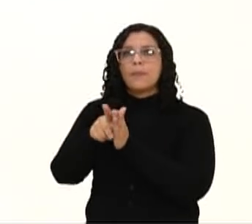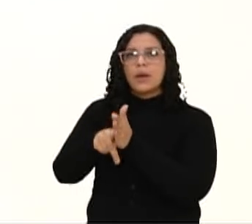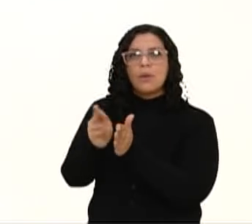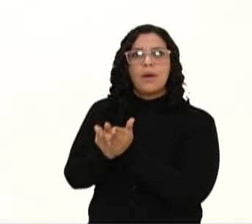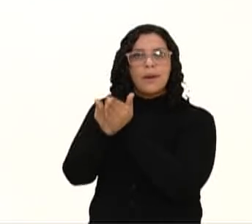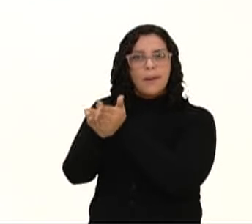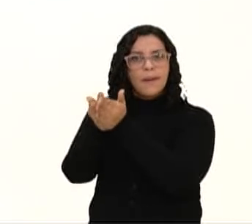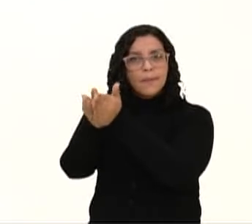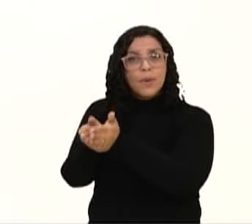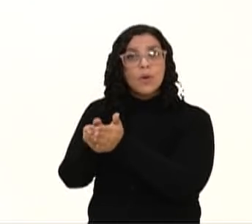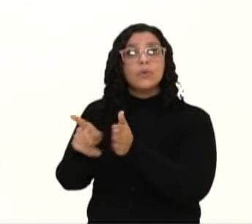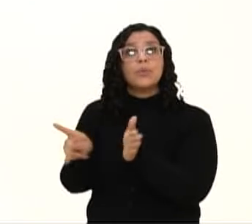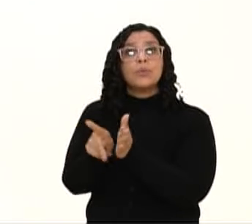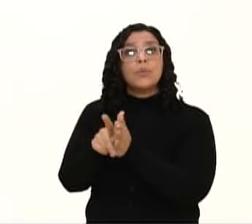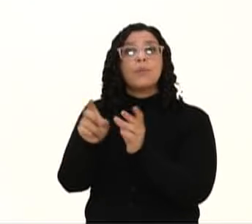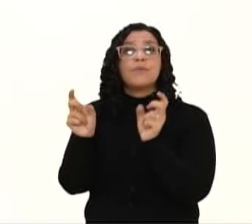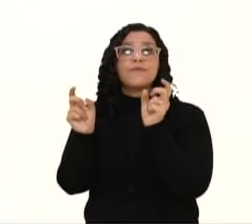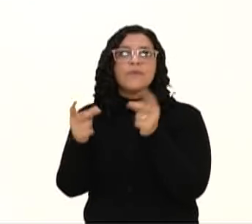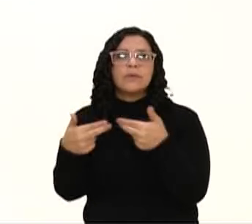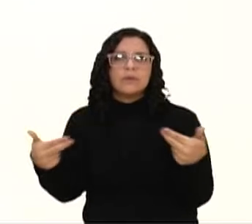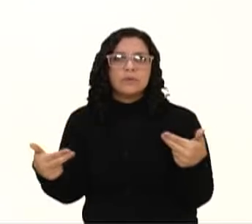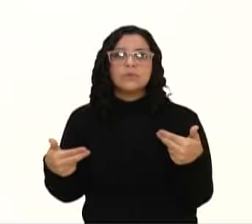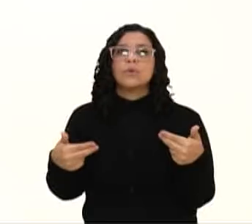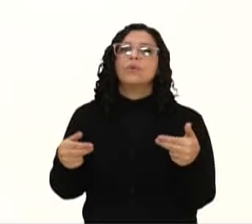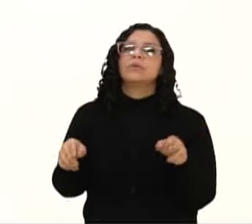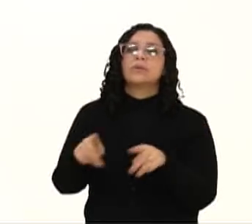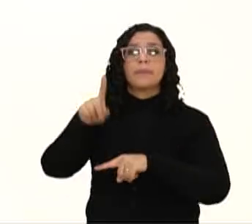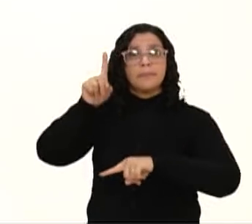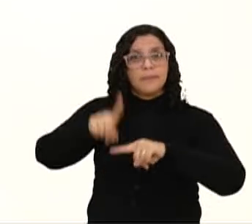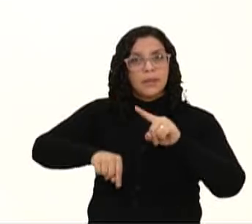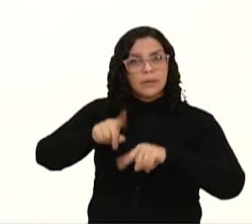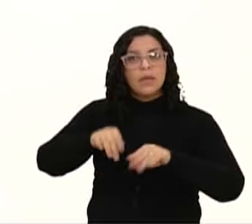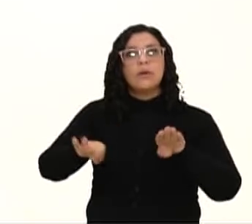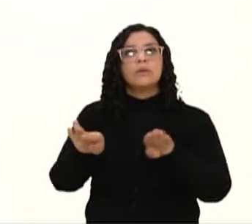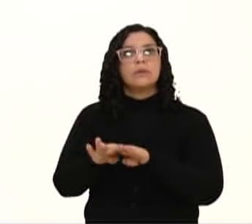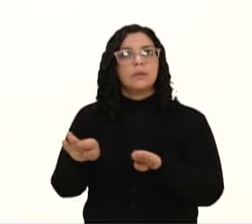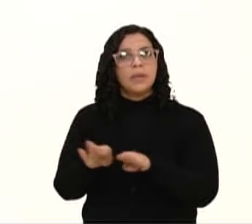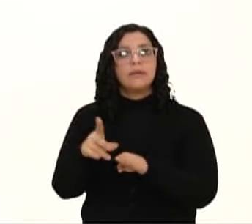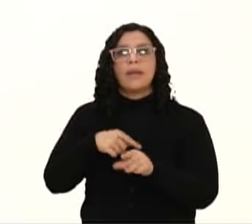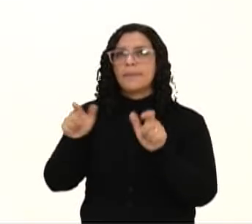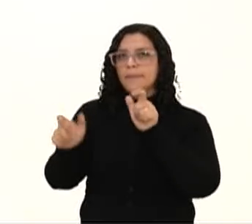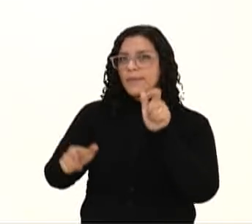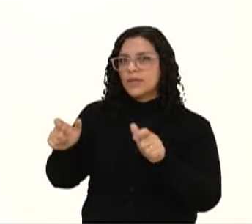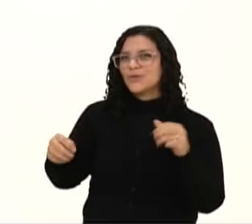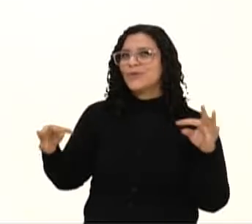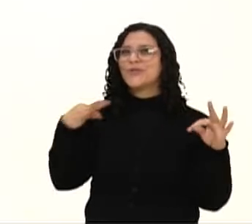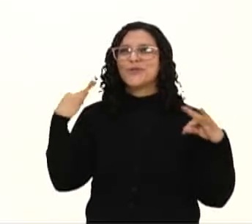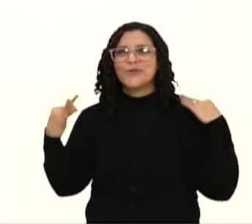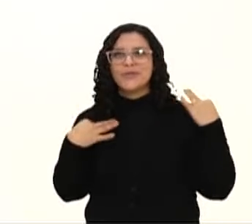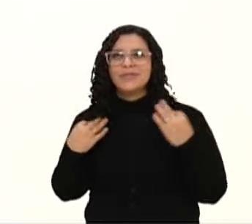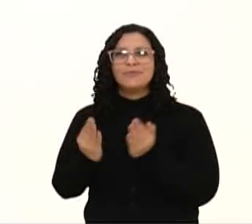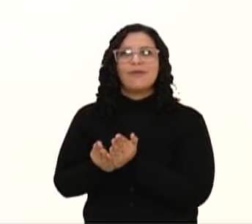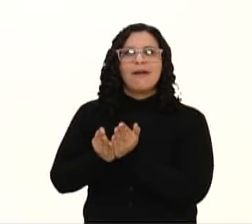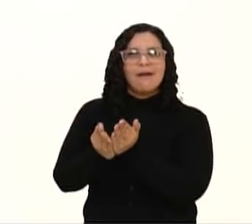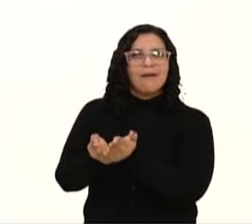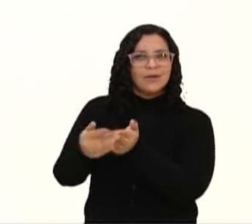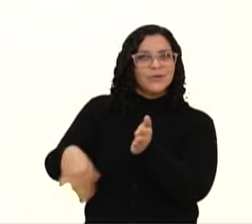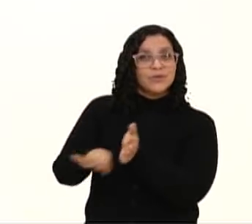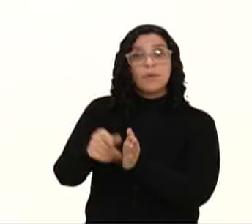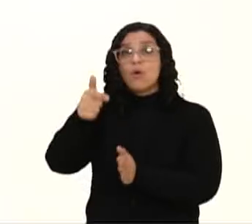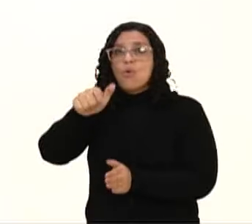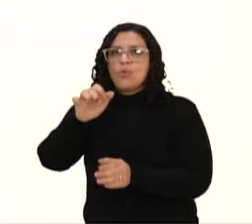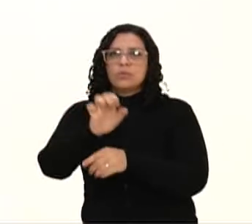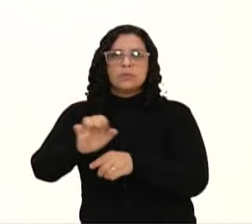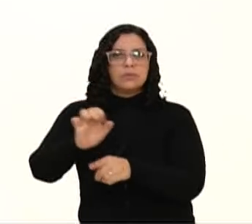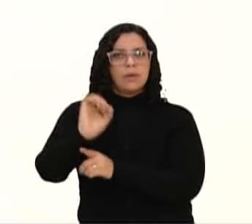de transporte, de circulação, tanto de produtos quanto de pessoas, né? Para outros estados do